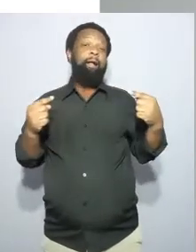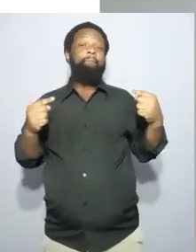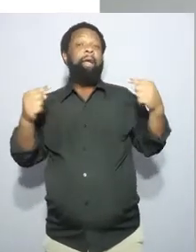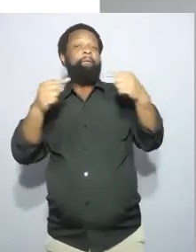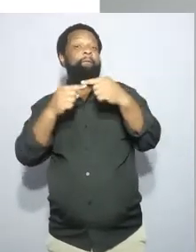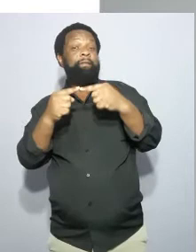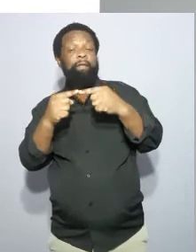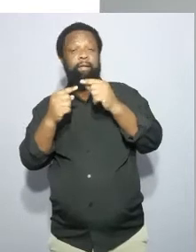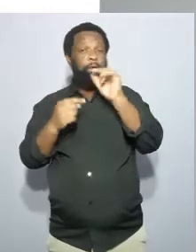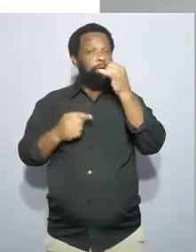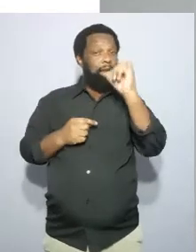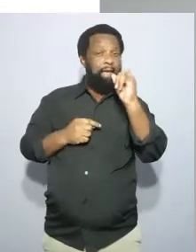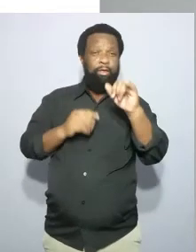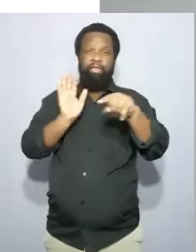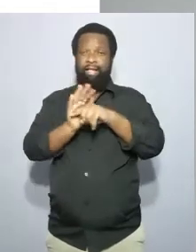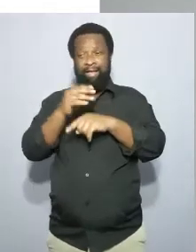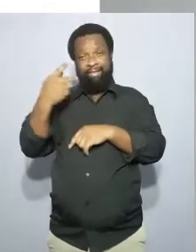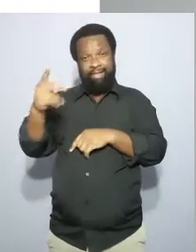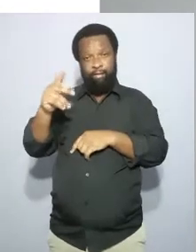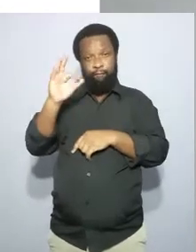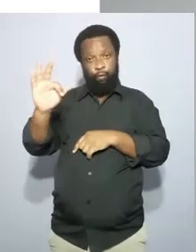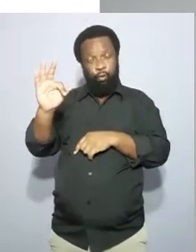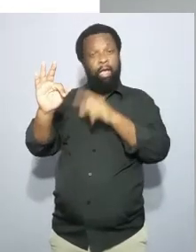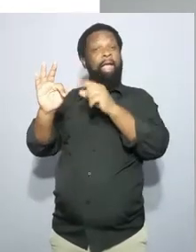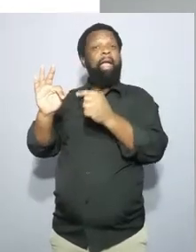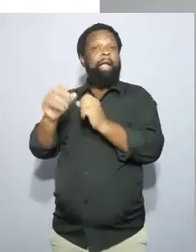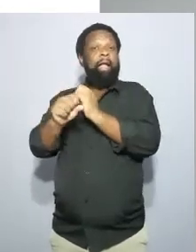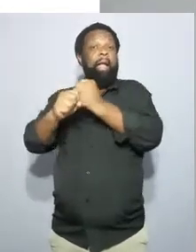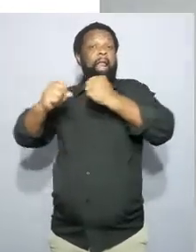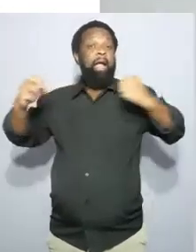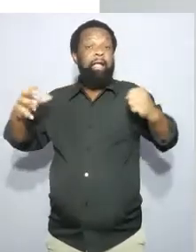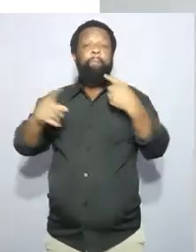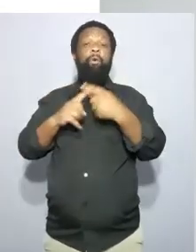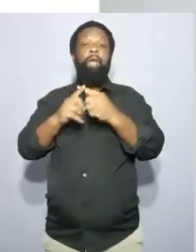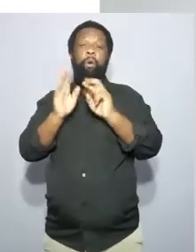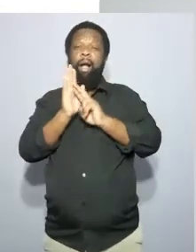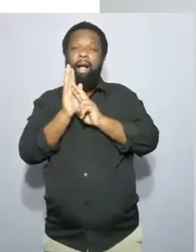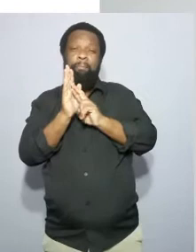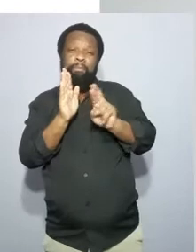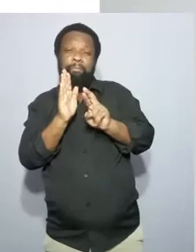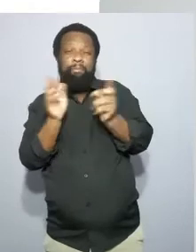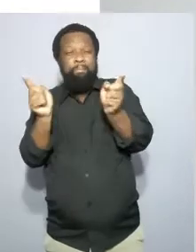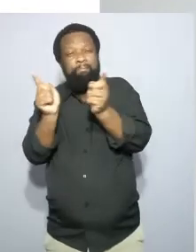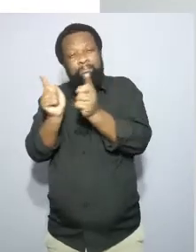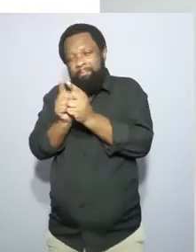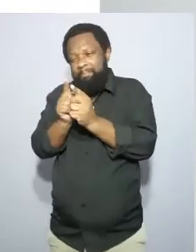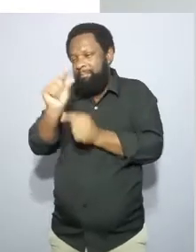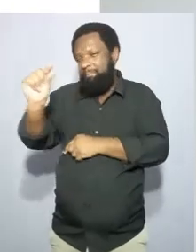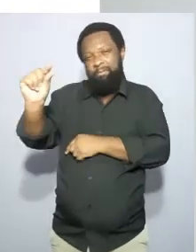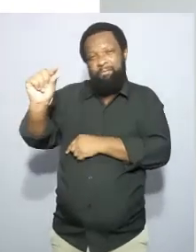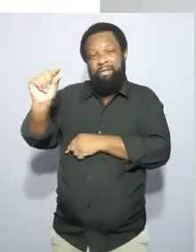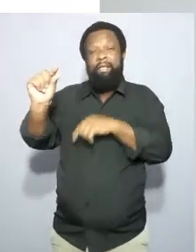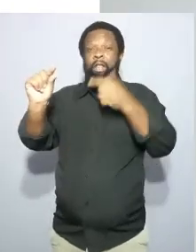A eletronegatividade dele é grande, porque o raio dele é pequeno, ele é pequenininho, ele é compacto. Então, ele acaba